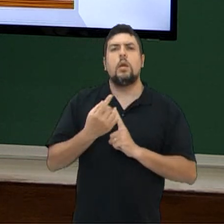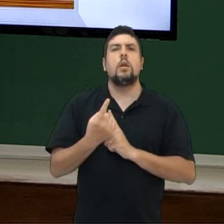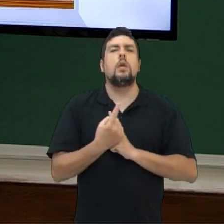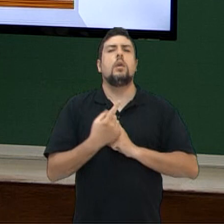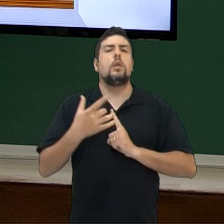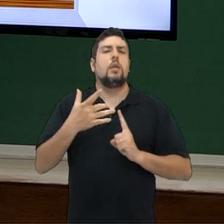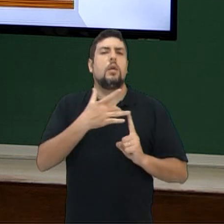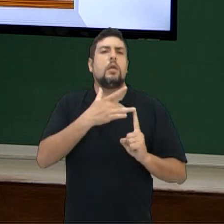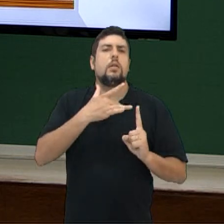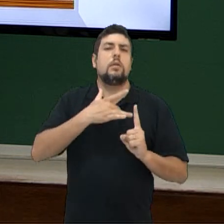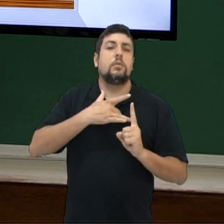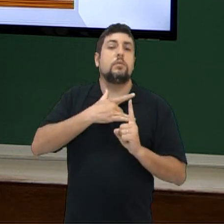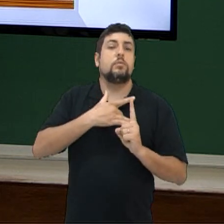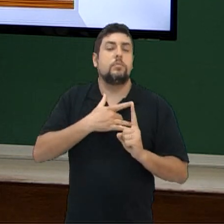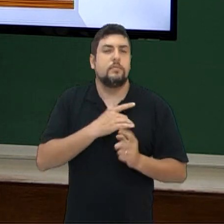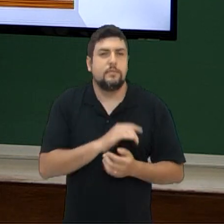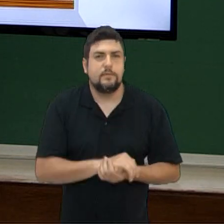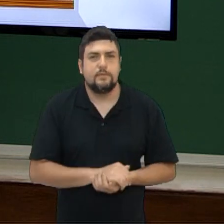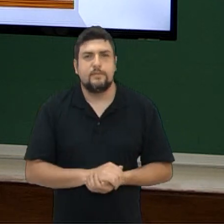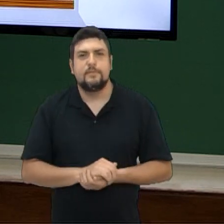isolado.